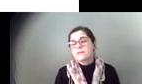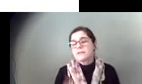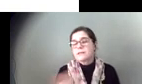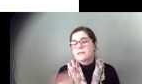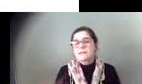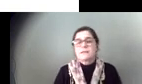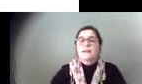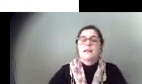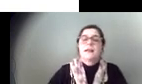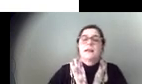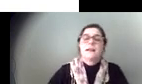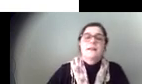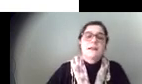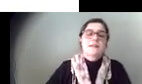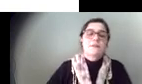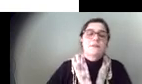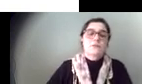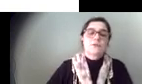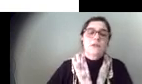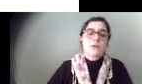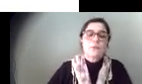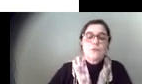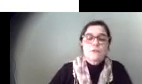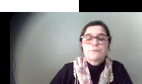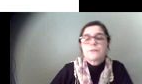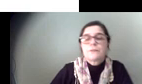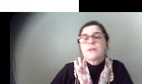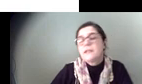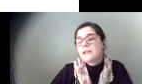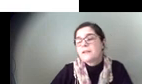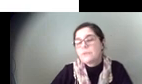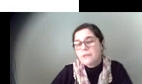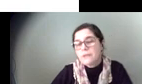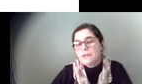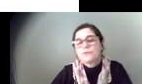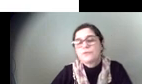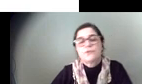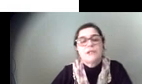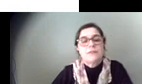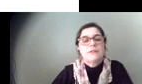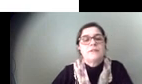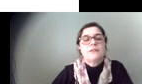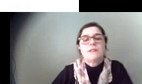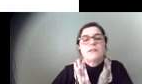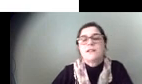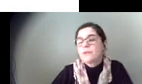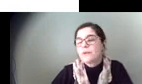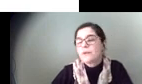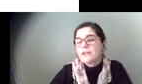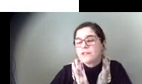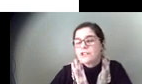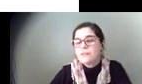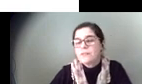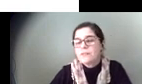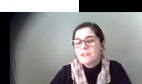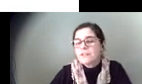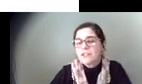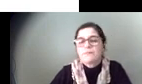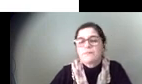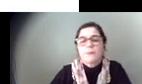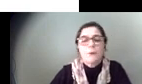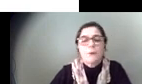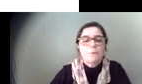impede, se vocês quiserem, né, inscrever um dos alunos, fiquem à vontade, tudo será bem-vindo, tá dentro do regulamento, a gente manda